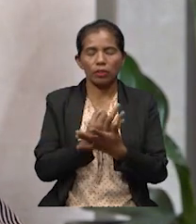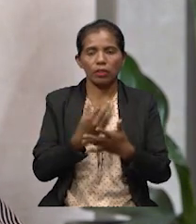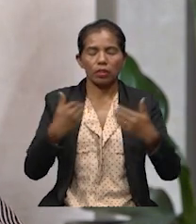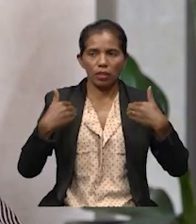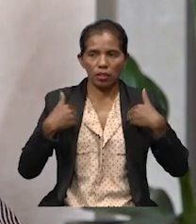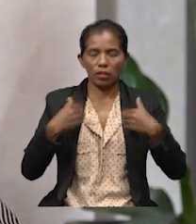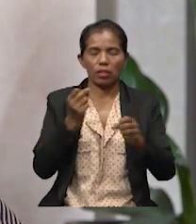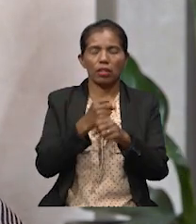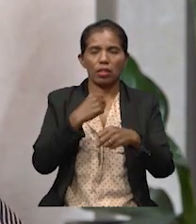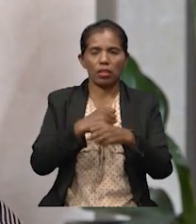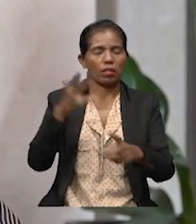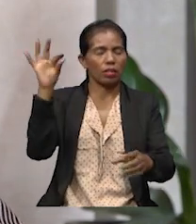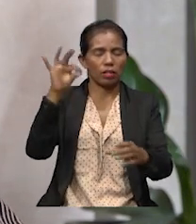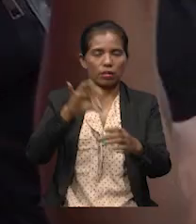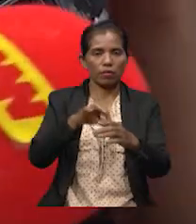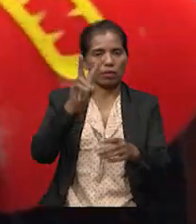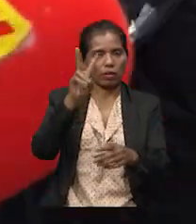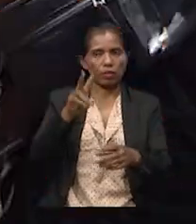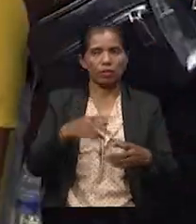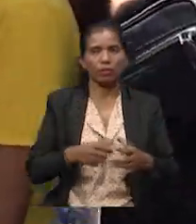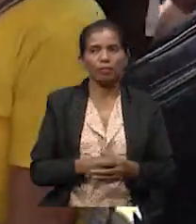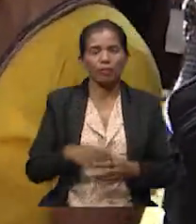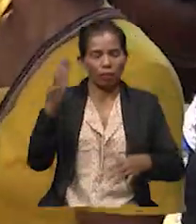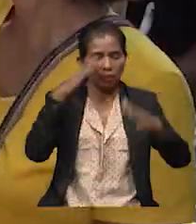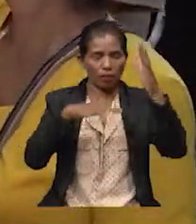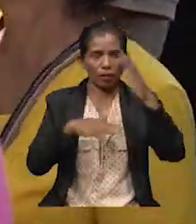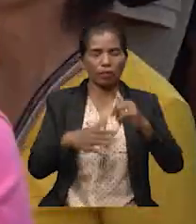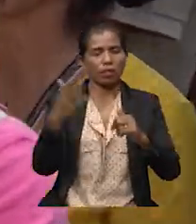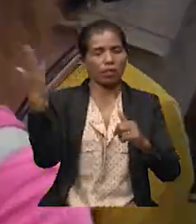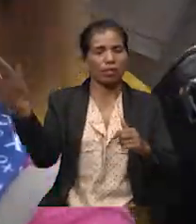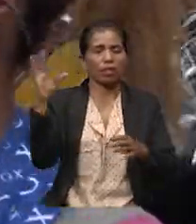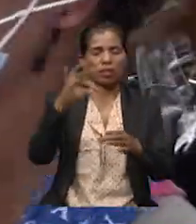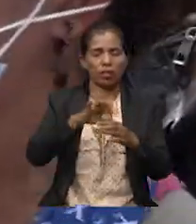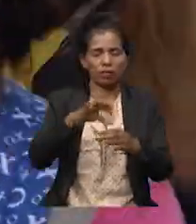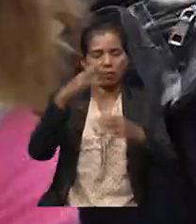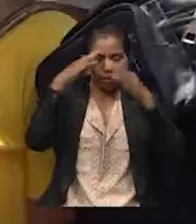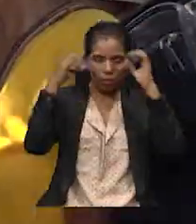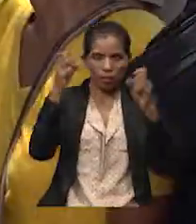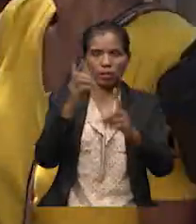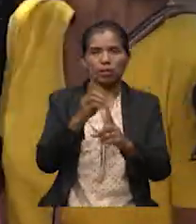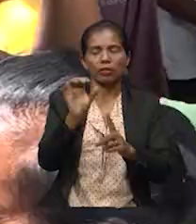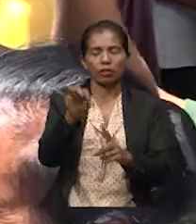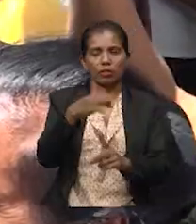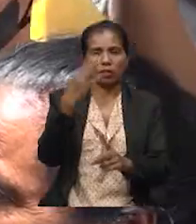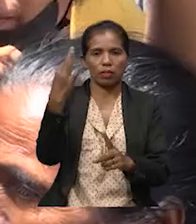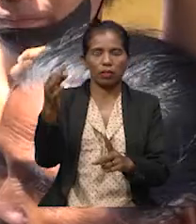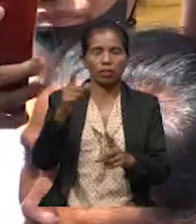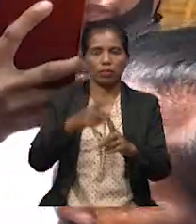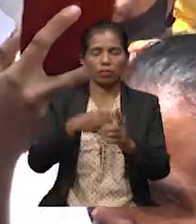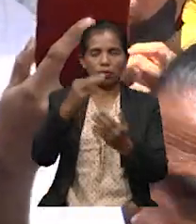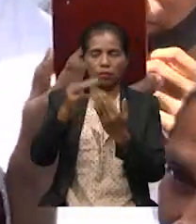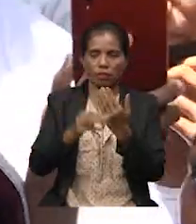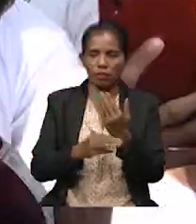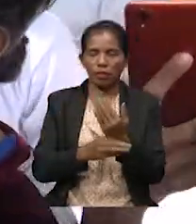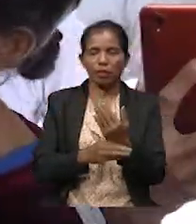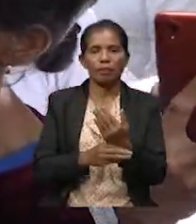onde realiza a eleição segunda volta. Problema não acontece e a eleição presidencial e a Loron Sanuru recensia fulão março, né?